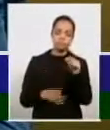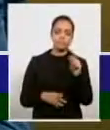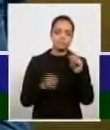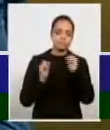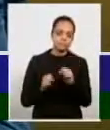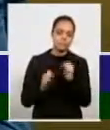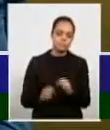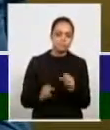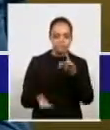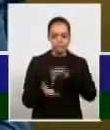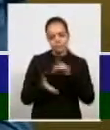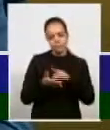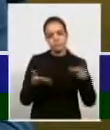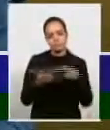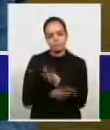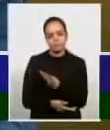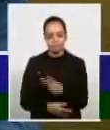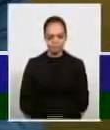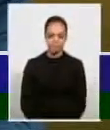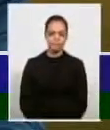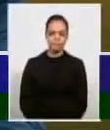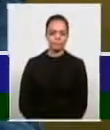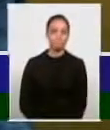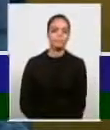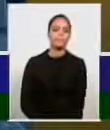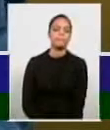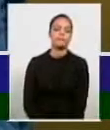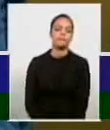isso possa realmente acontecer.